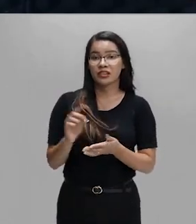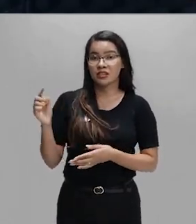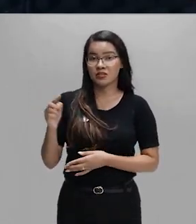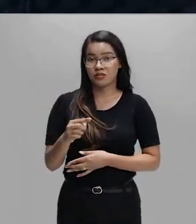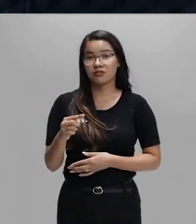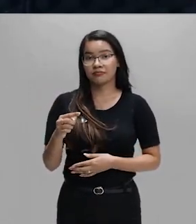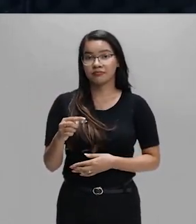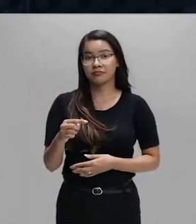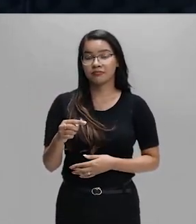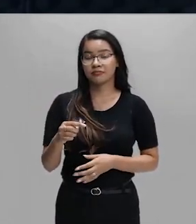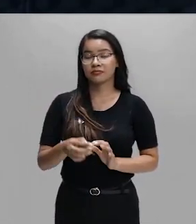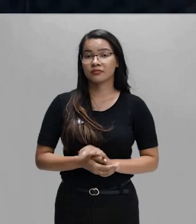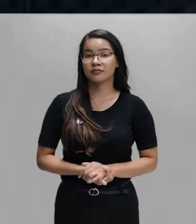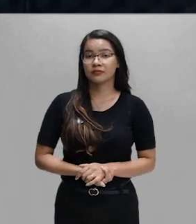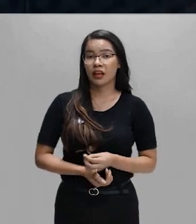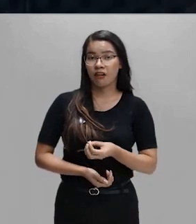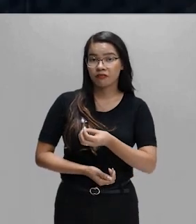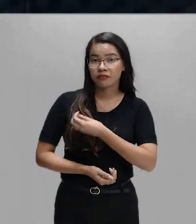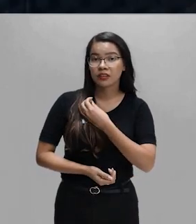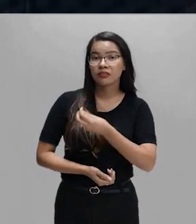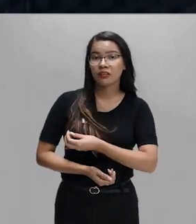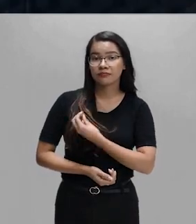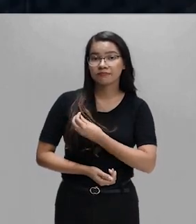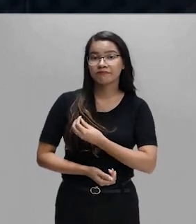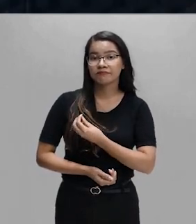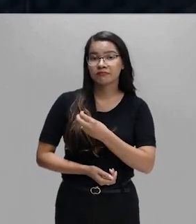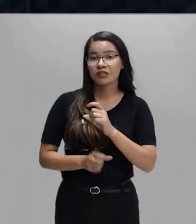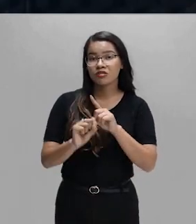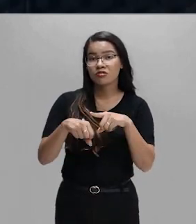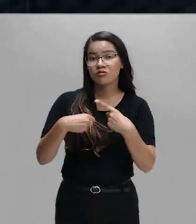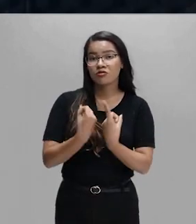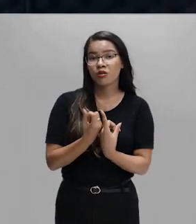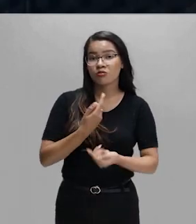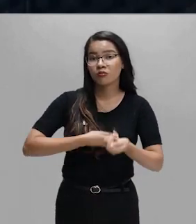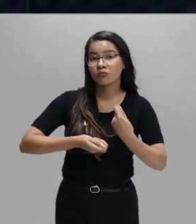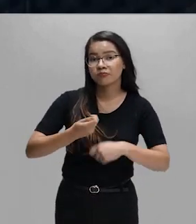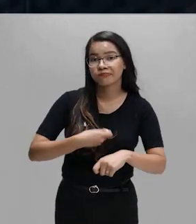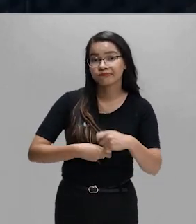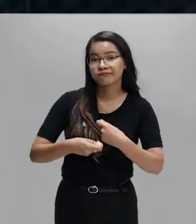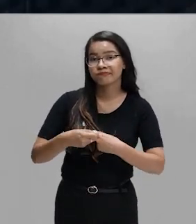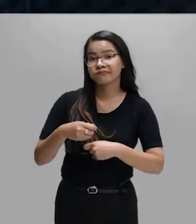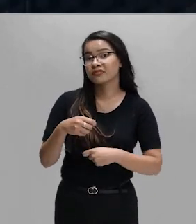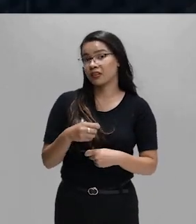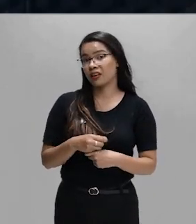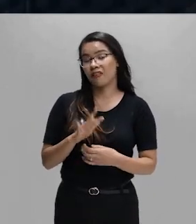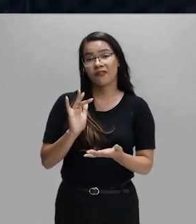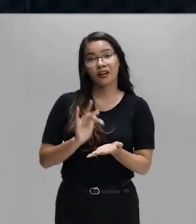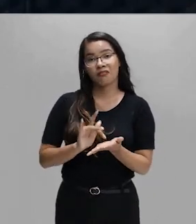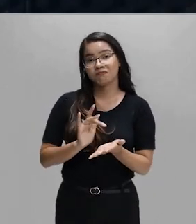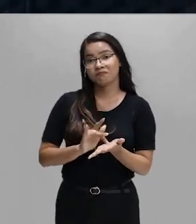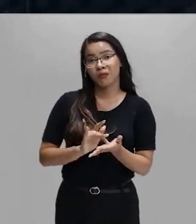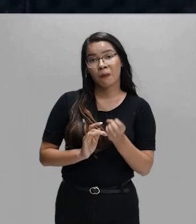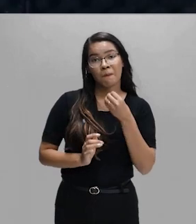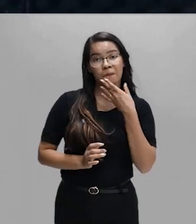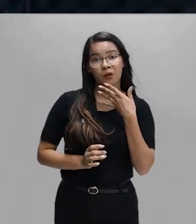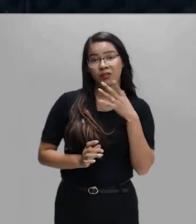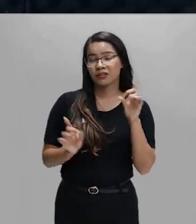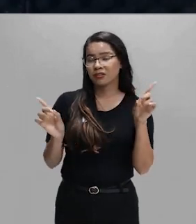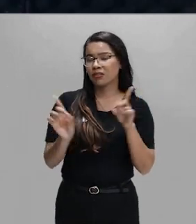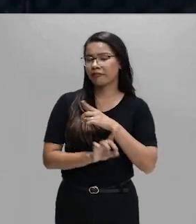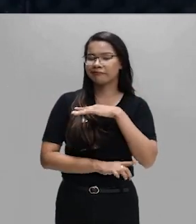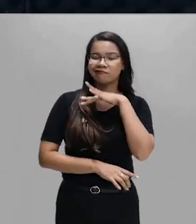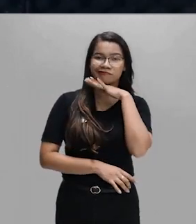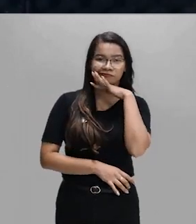dessa condição de vida, dessa condição socioeconômica, ser uma condição que não é boa ou adequada,